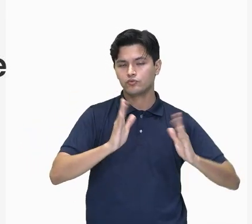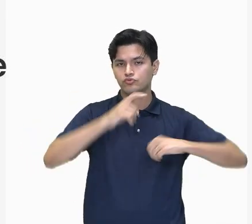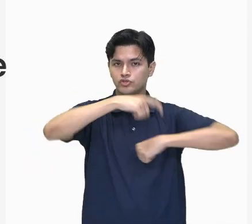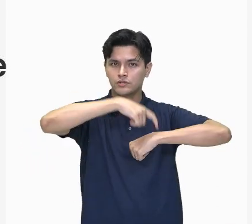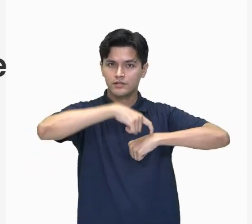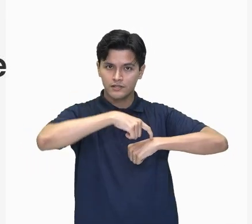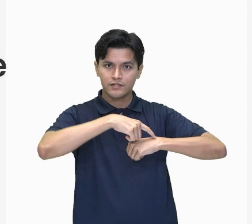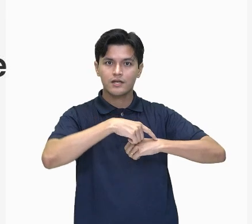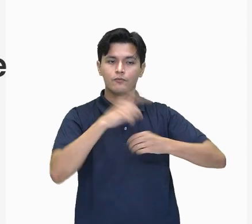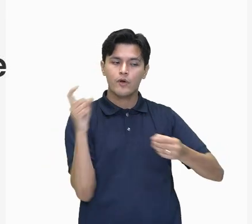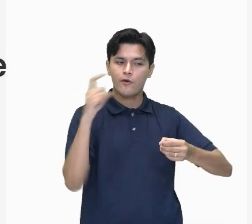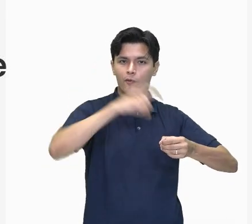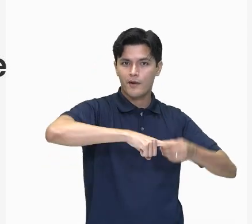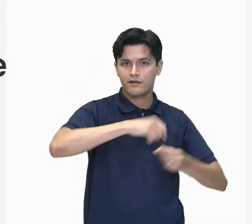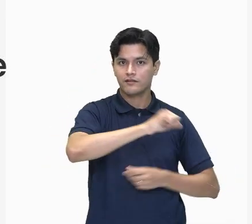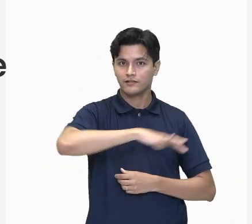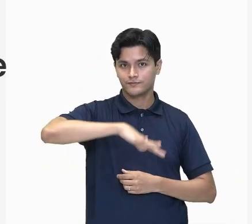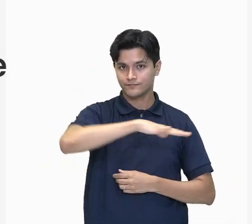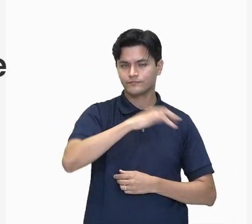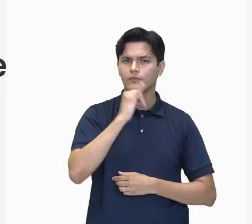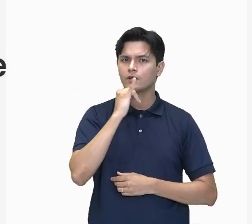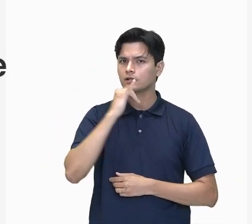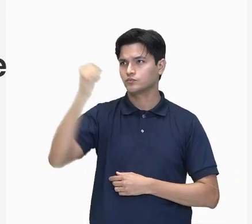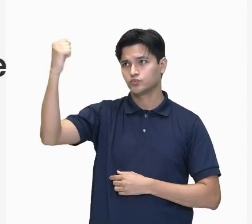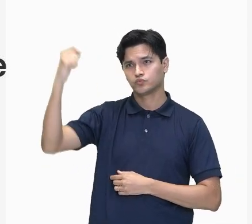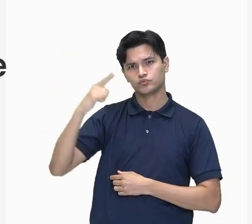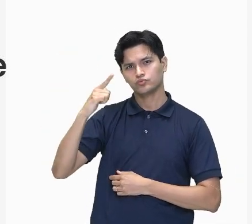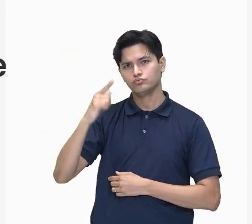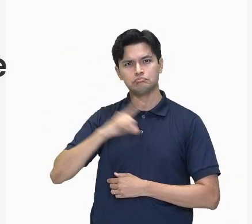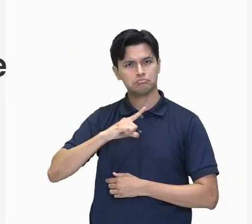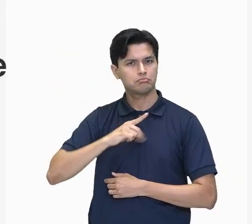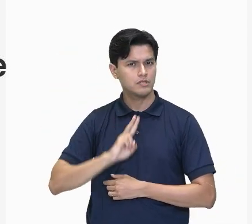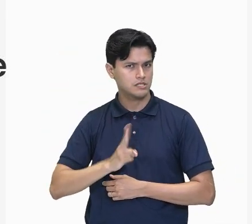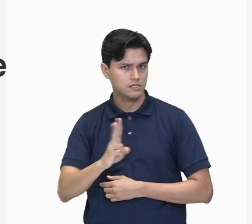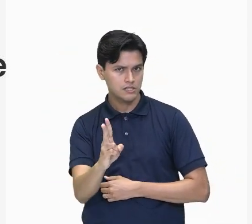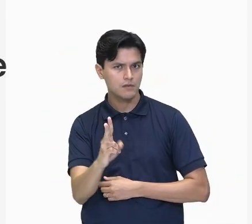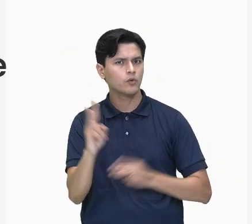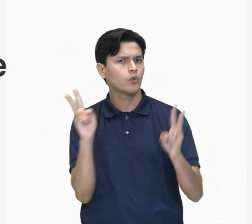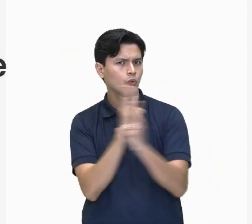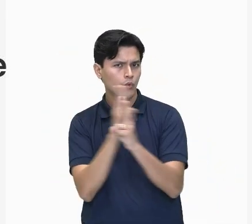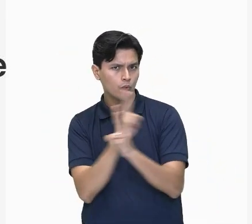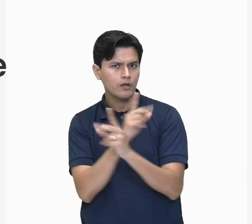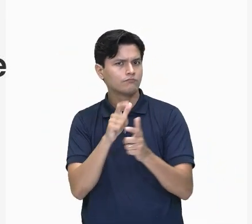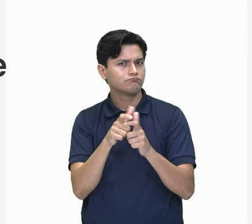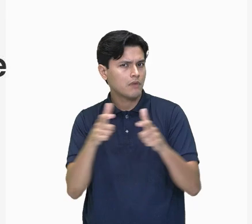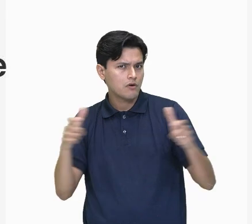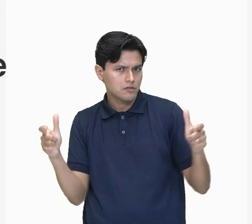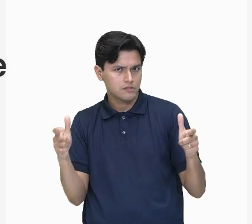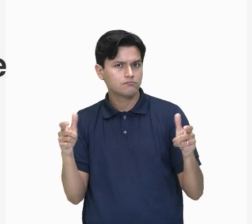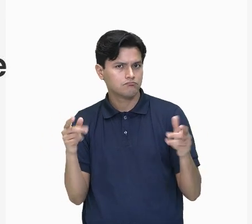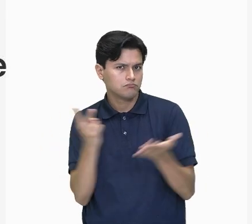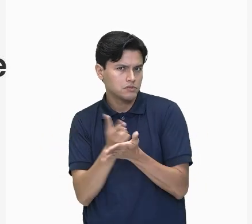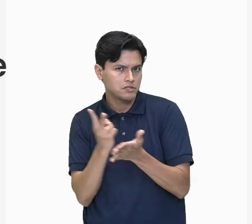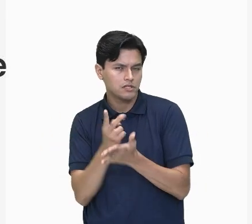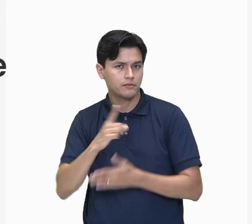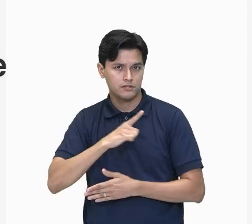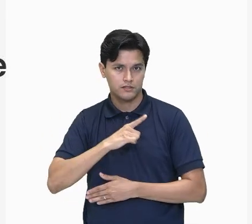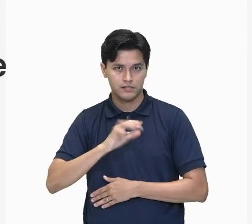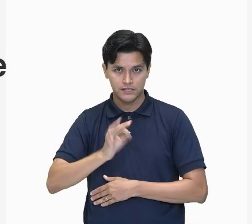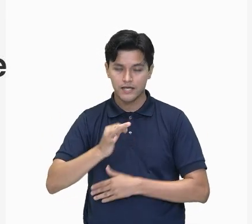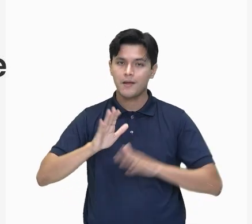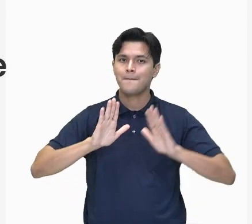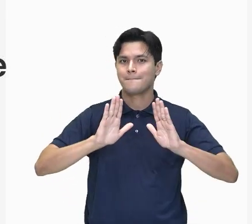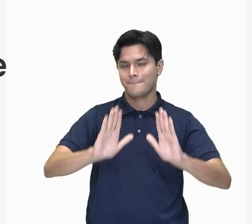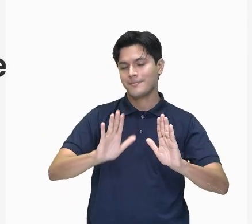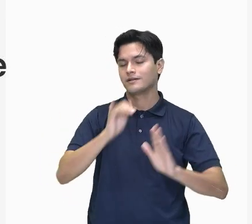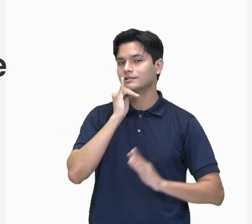estar constantemente disponível. O vento também, na maioria das vezes, né? Mas a água vai depender um pouquinho ali, né? Se